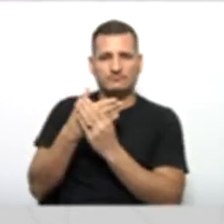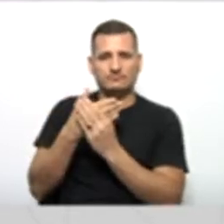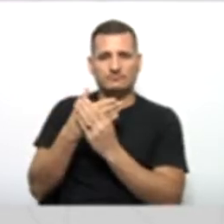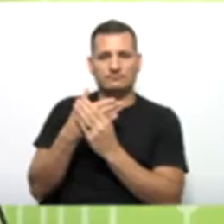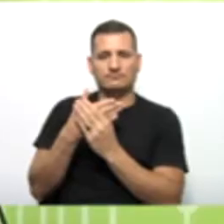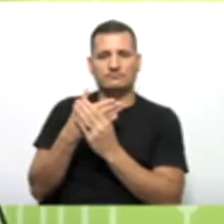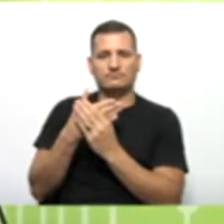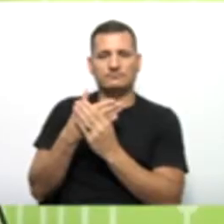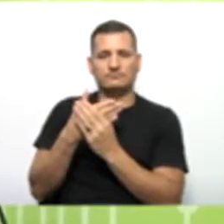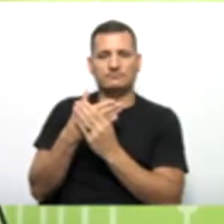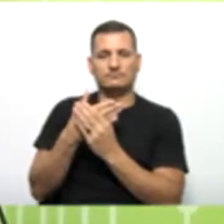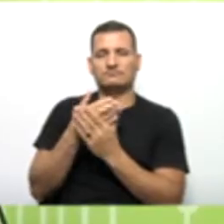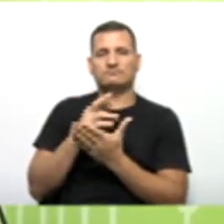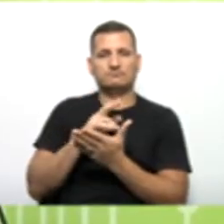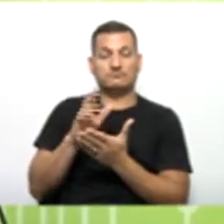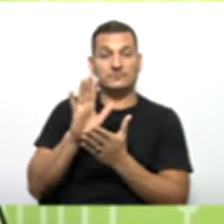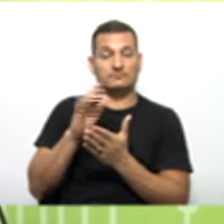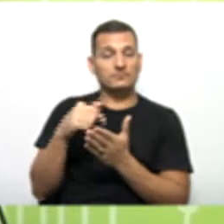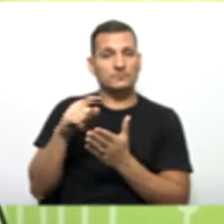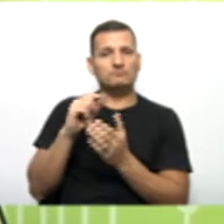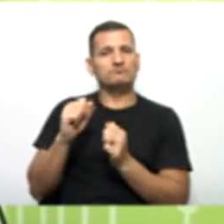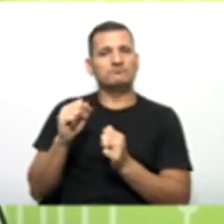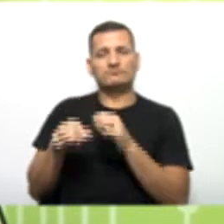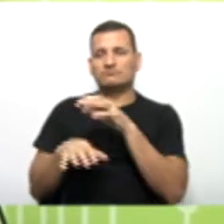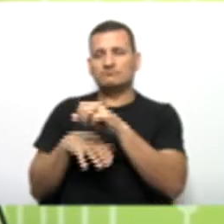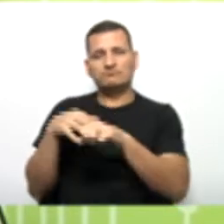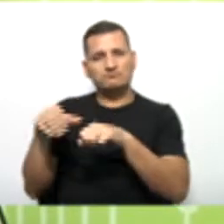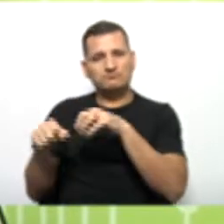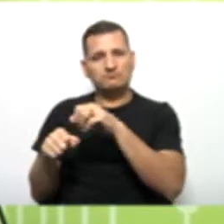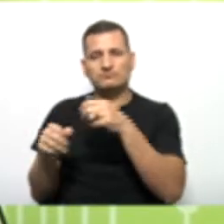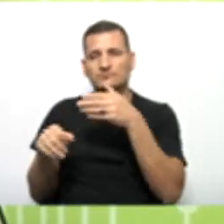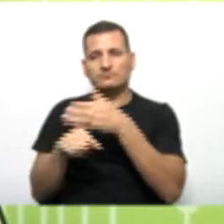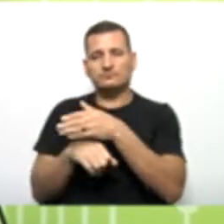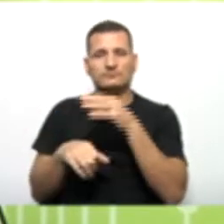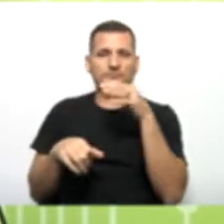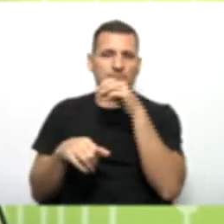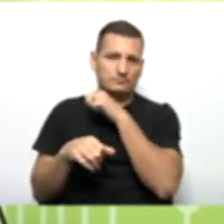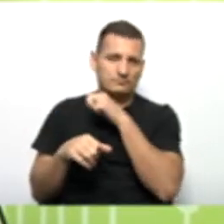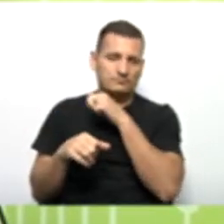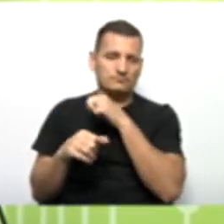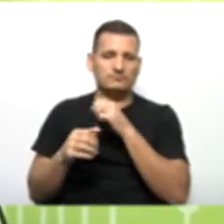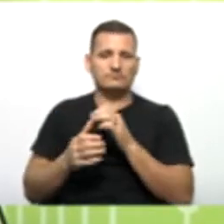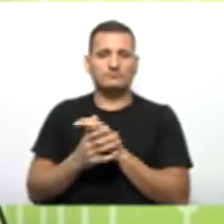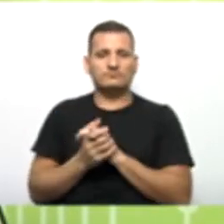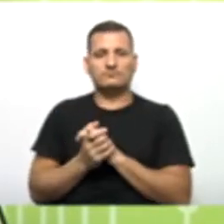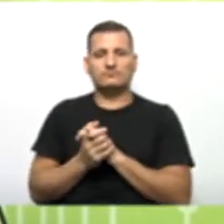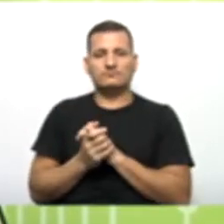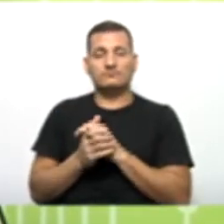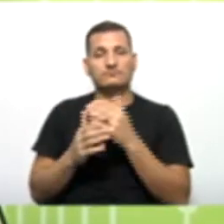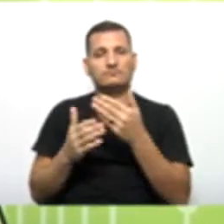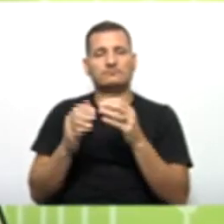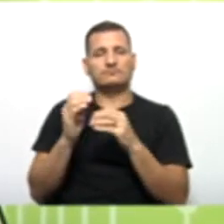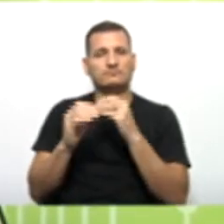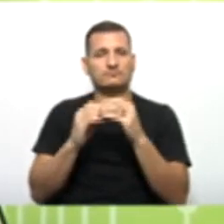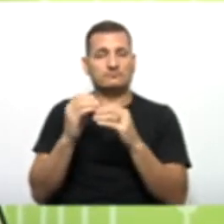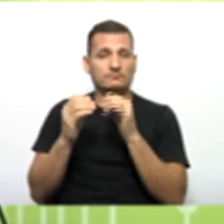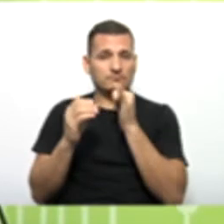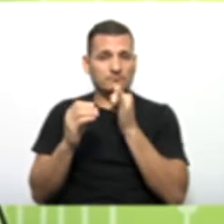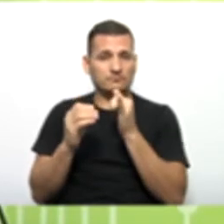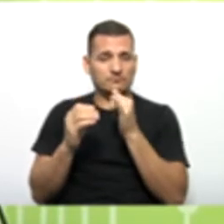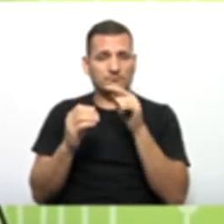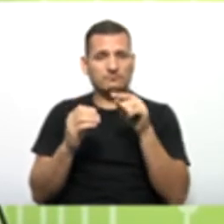nós possamos acessar de maneira rápida os nossos dados certo então banco de dados se você for trabalhar